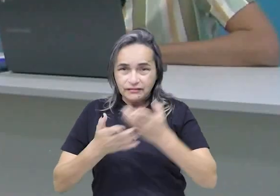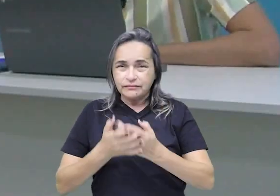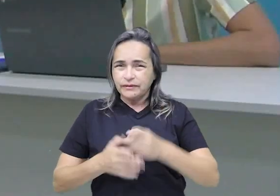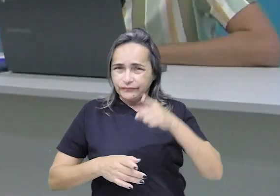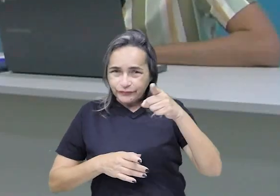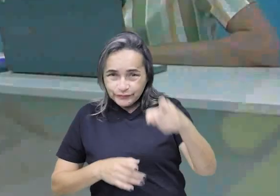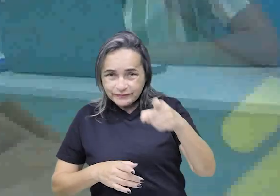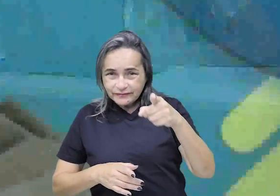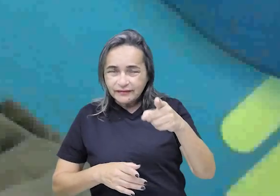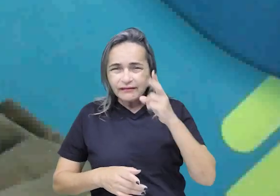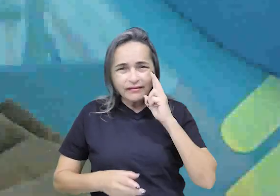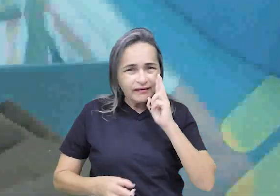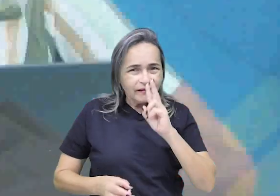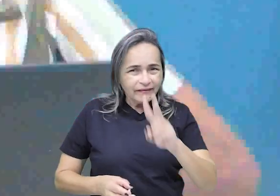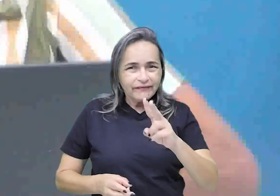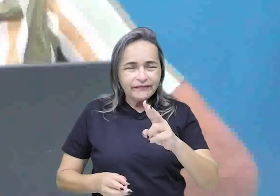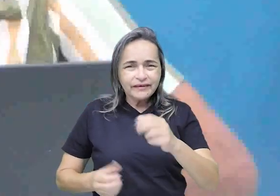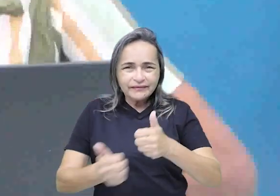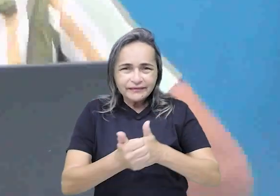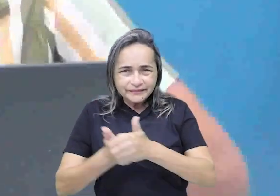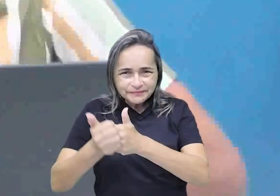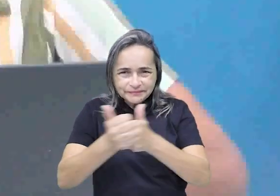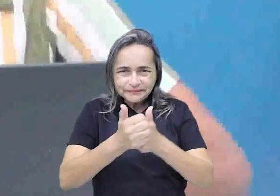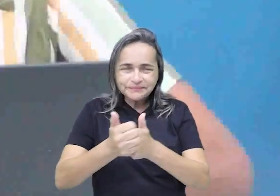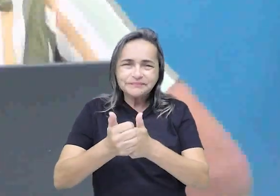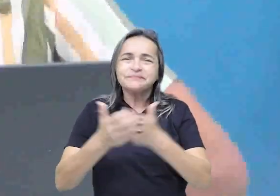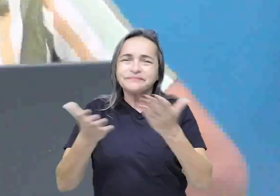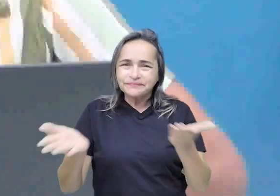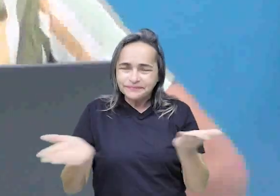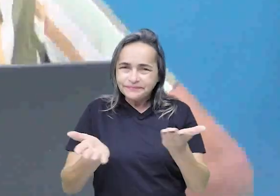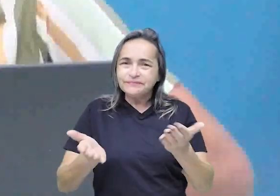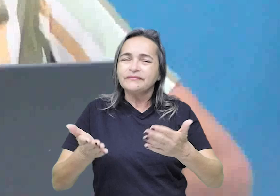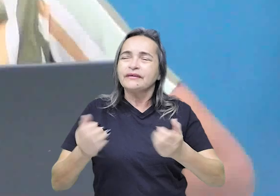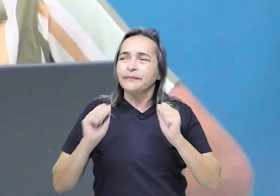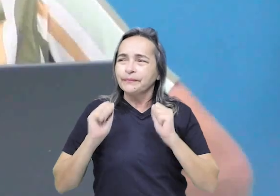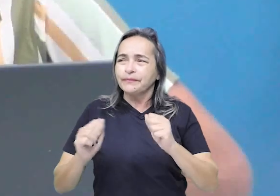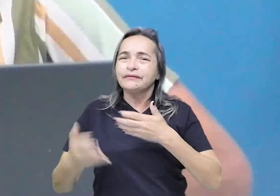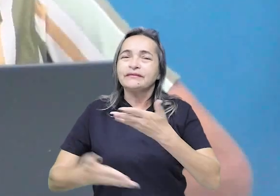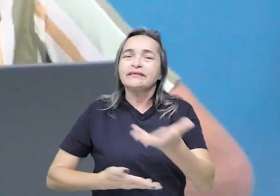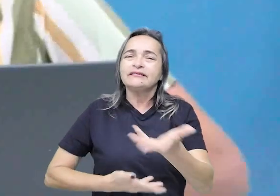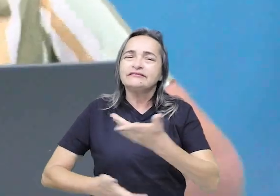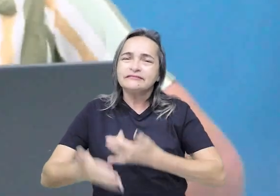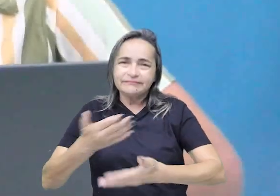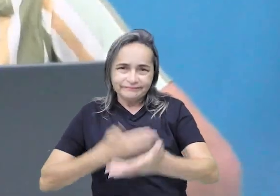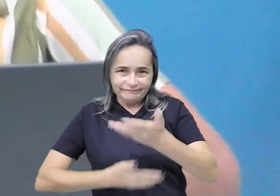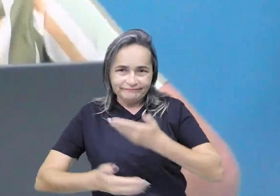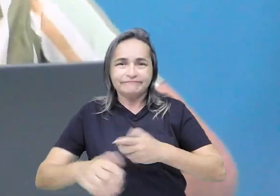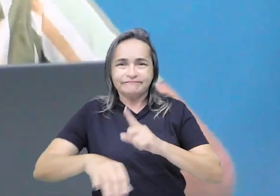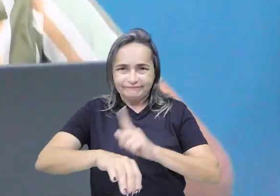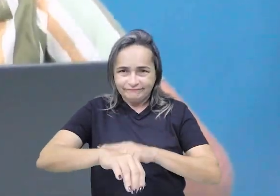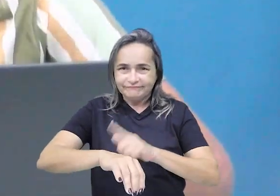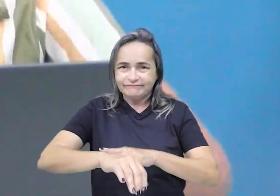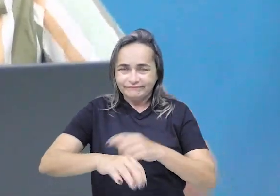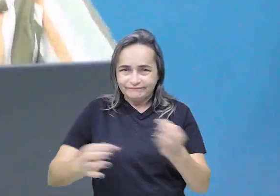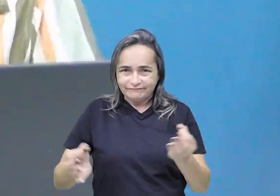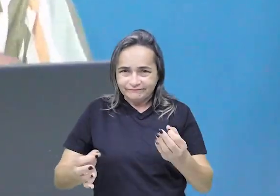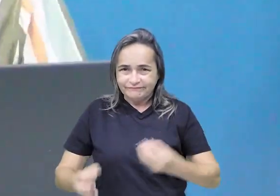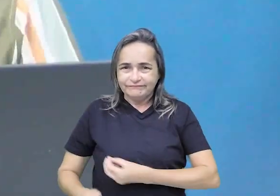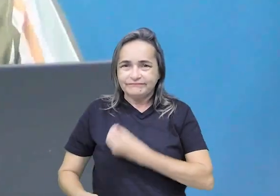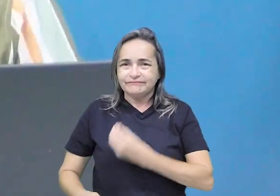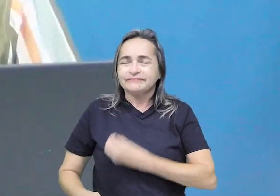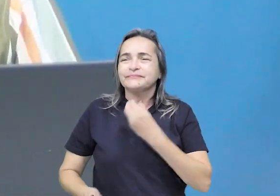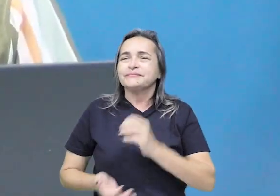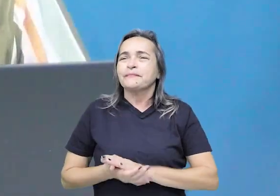está acompanhando essa publicação possa interagir em tempo real. Então, Yara, nessa perspectiva, feito